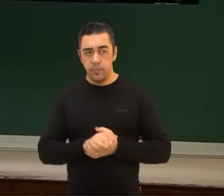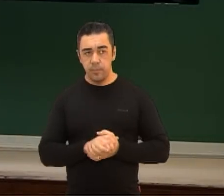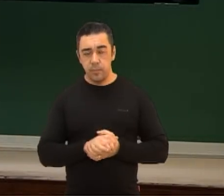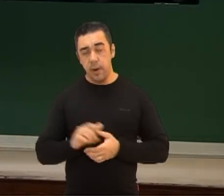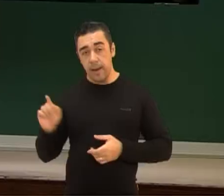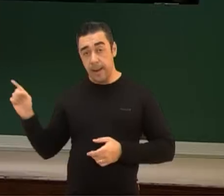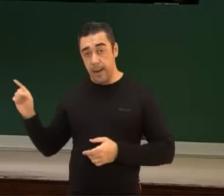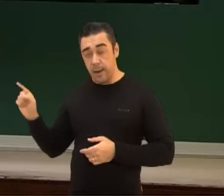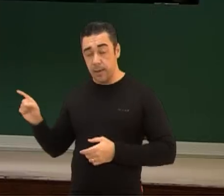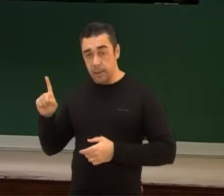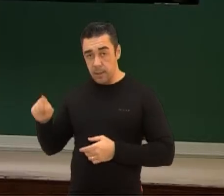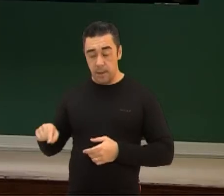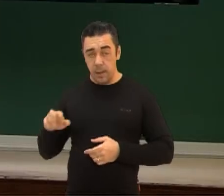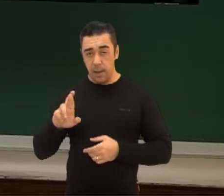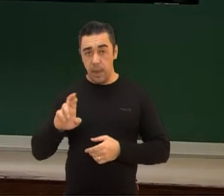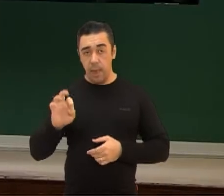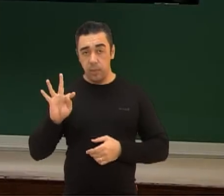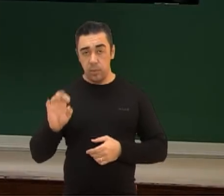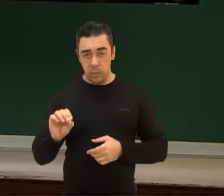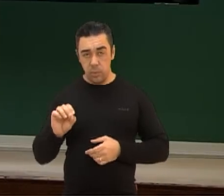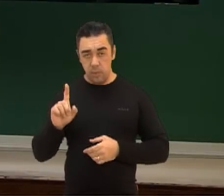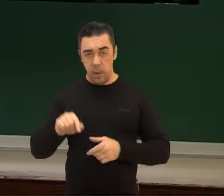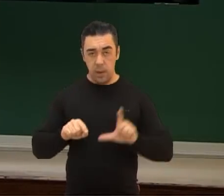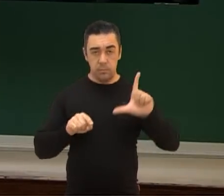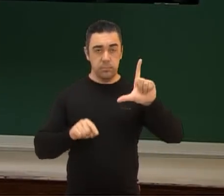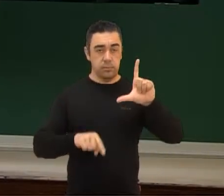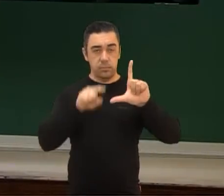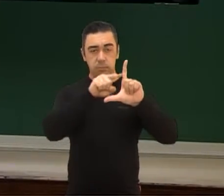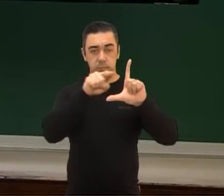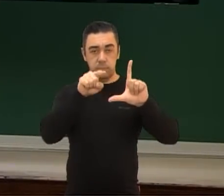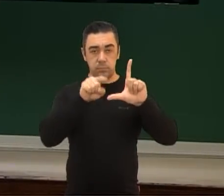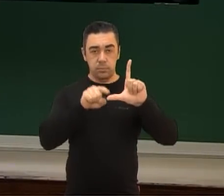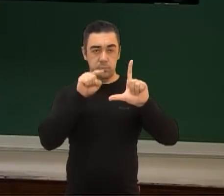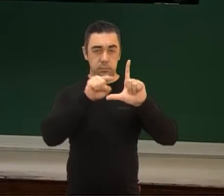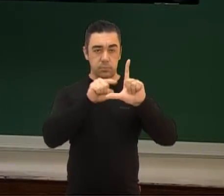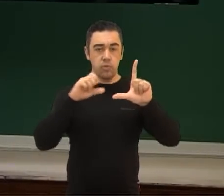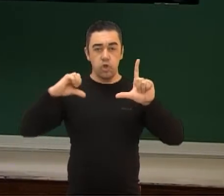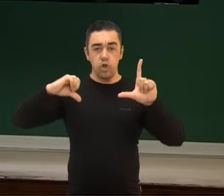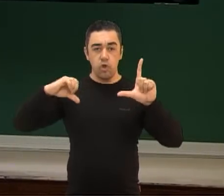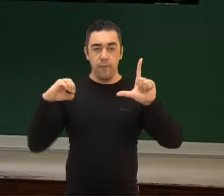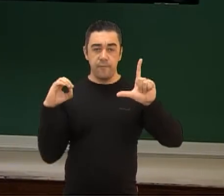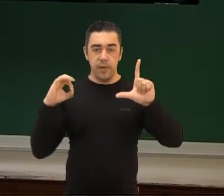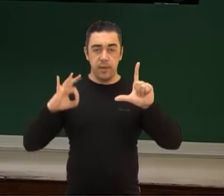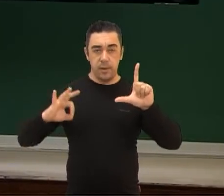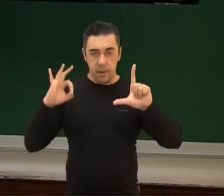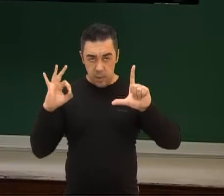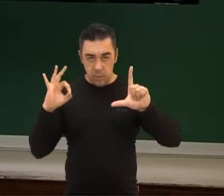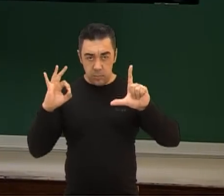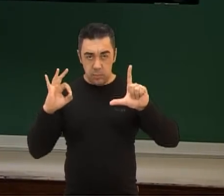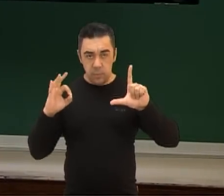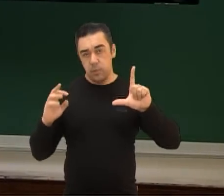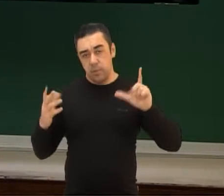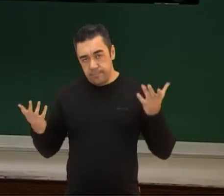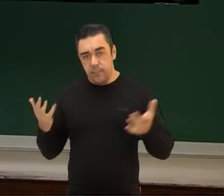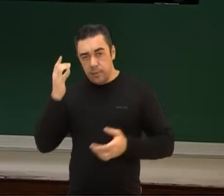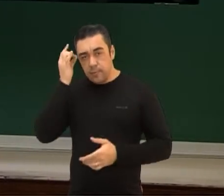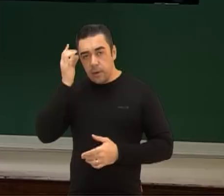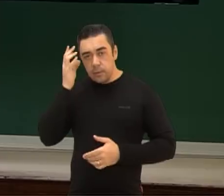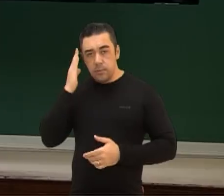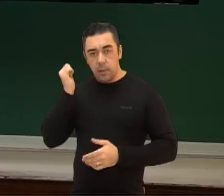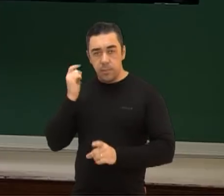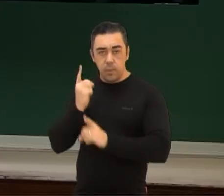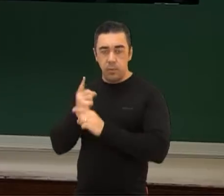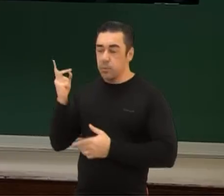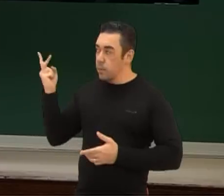um ângulo reto, né? Não é mesmo? Então, é fácil da gente determinar que esses ângulos aqui são iguais. E se